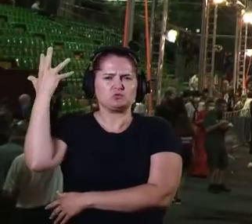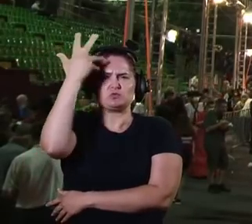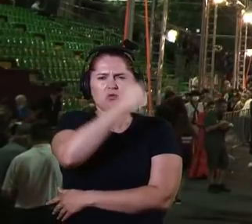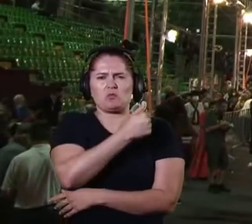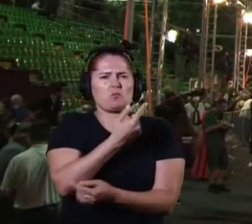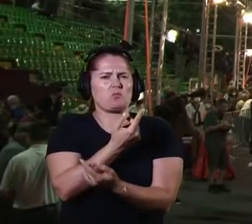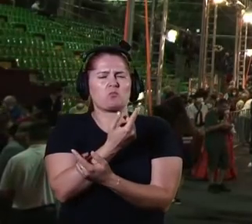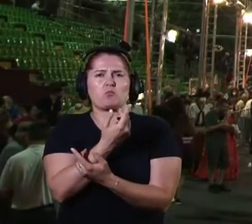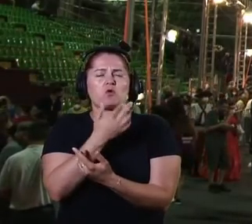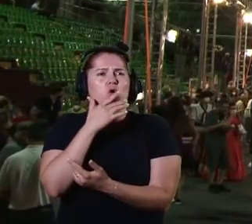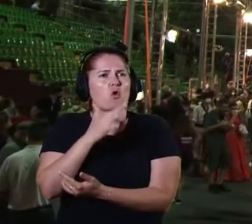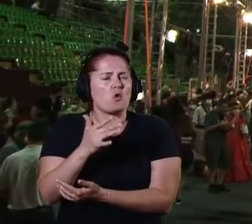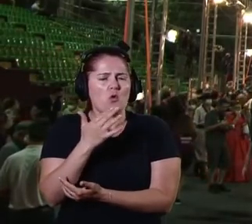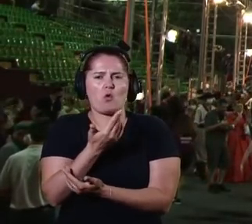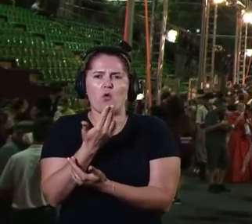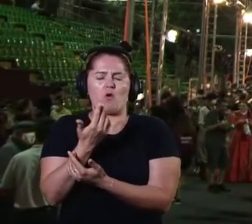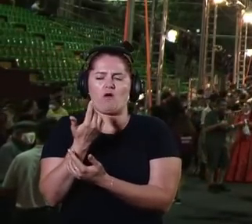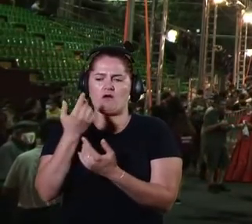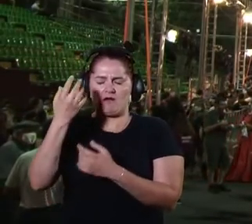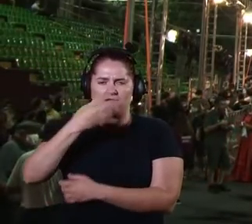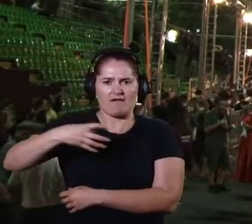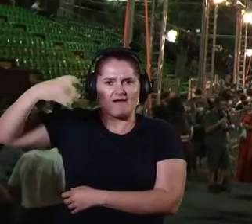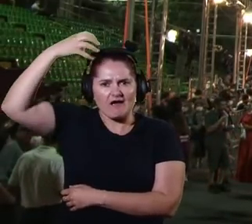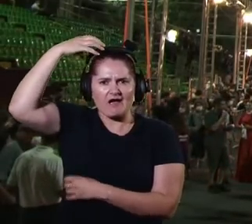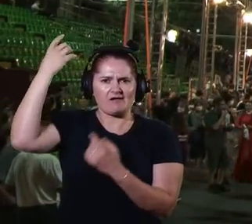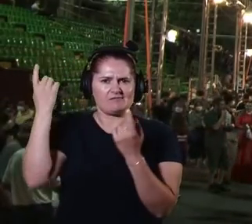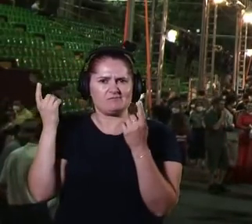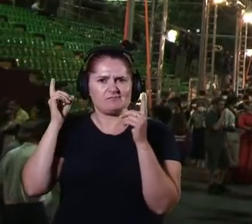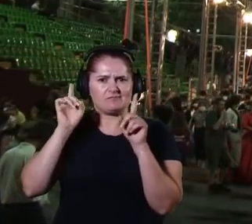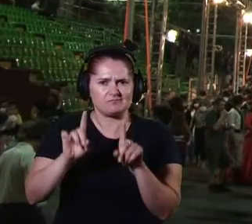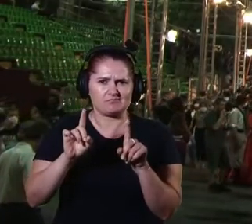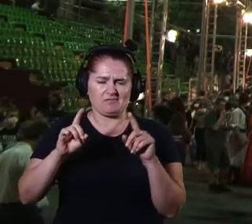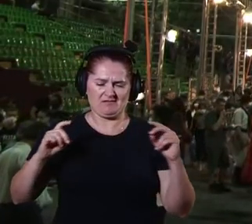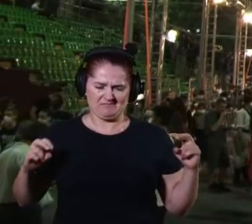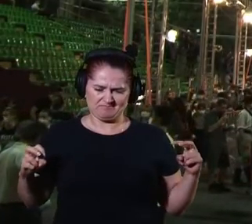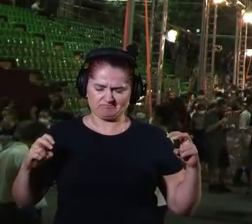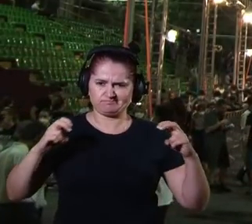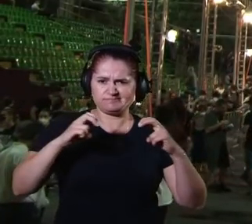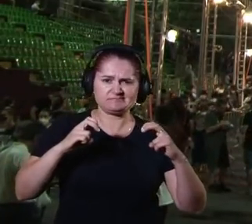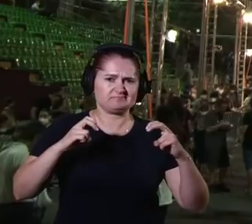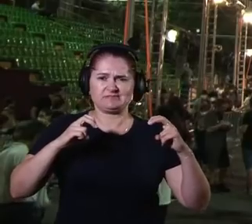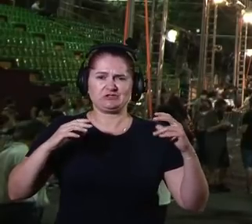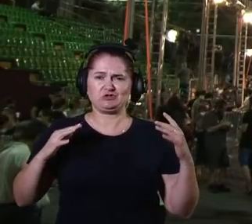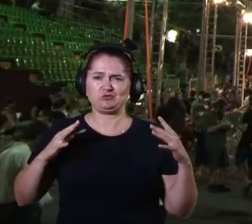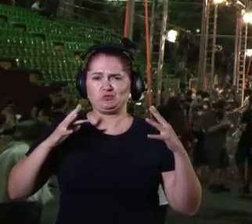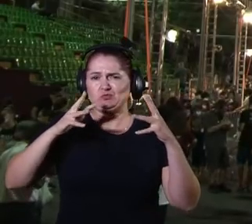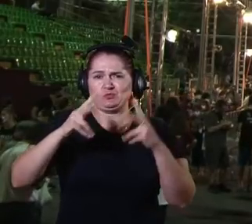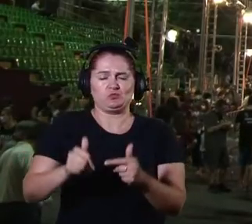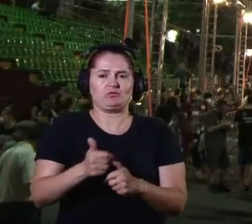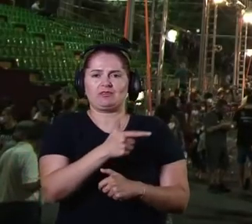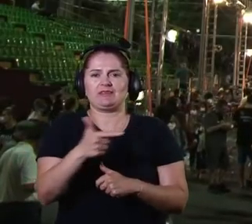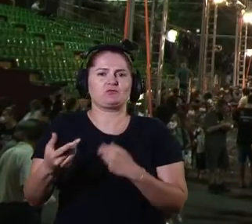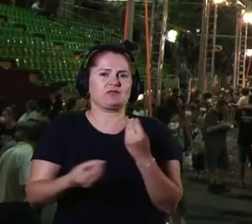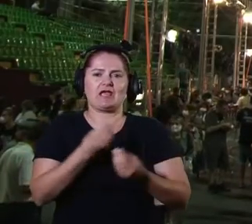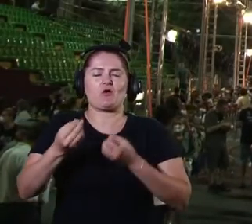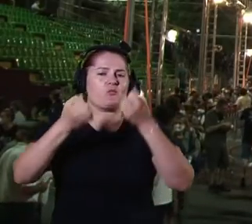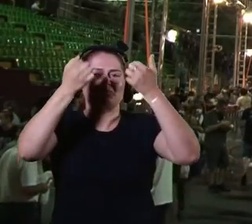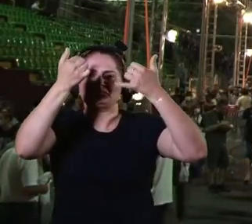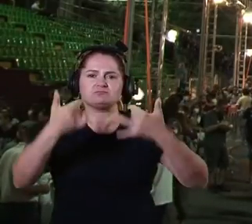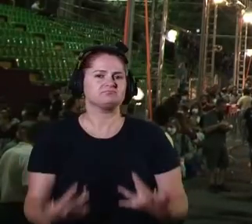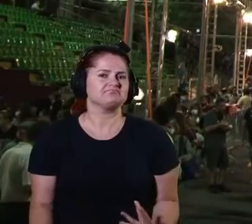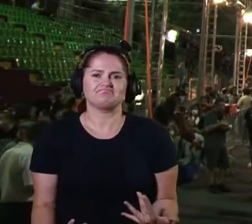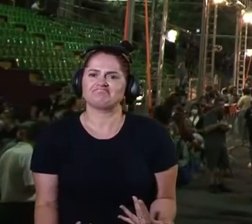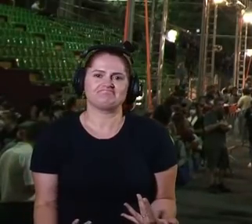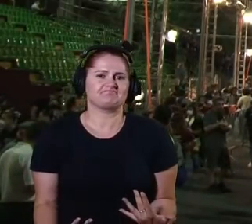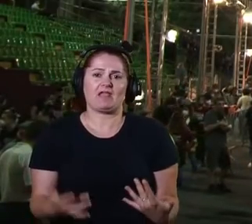aos fundos as embaixatrizes, a rainha, as princesas. Isso aqui não tem como descrever. É